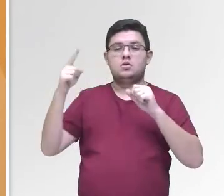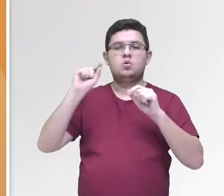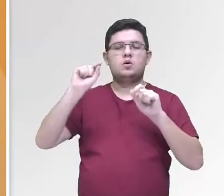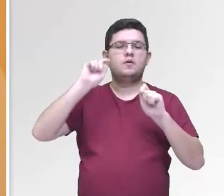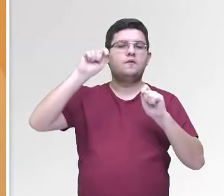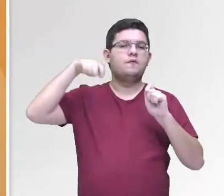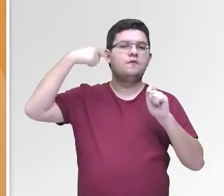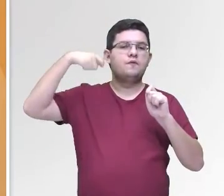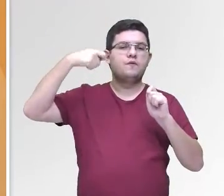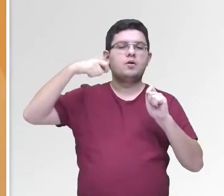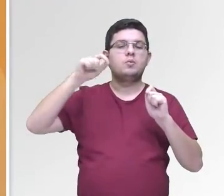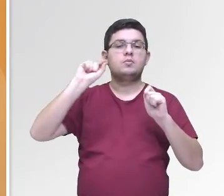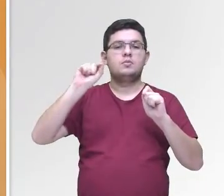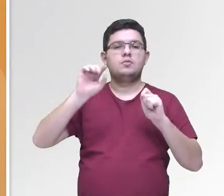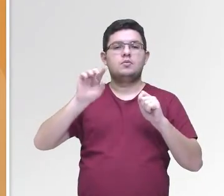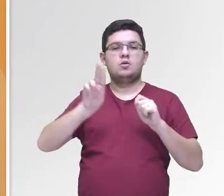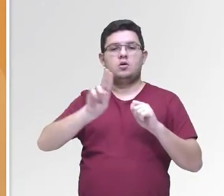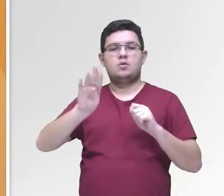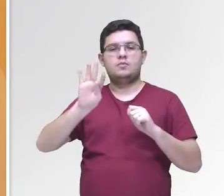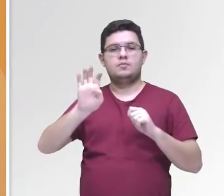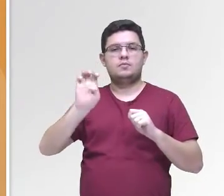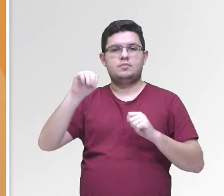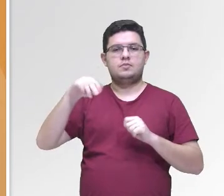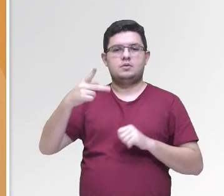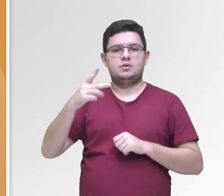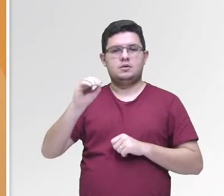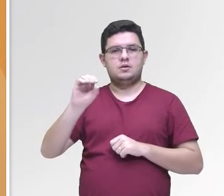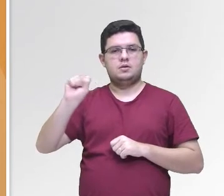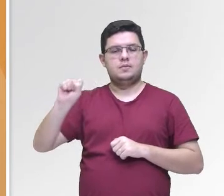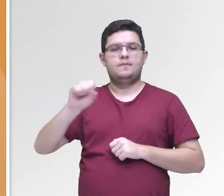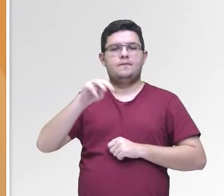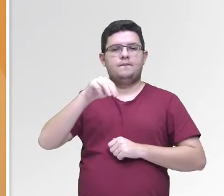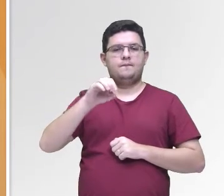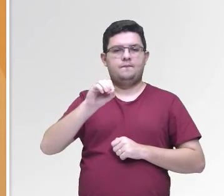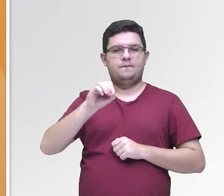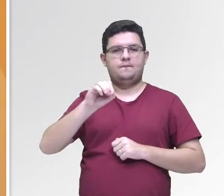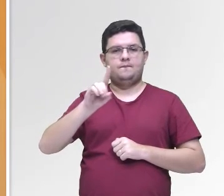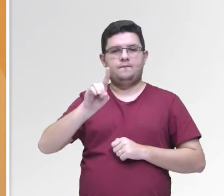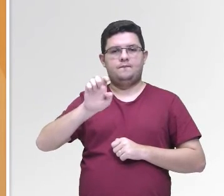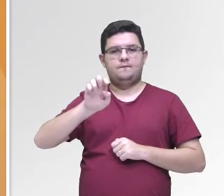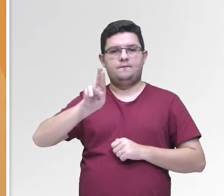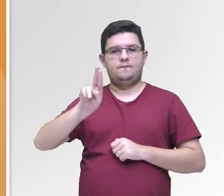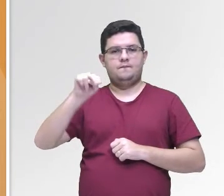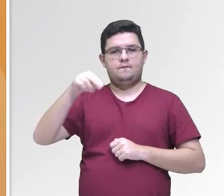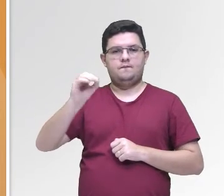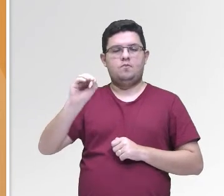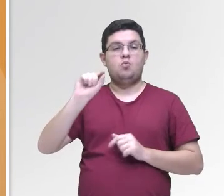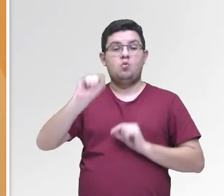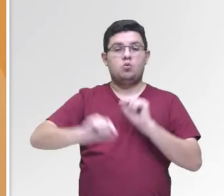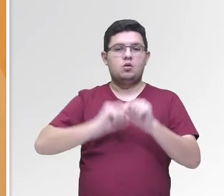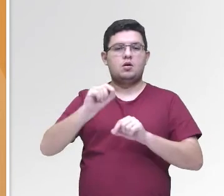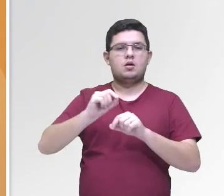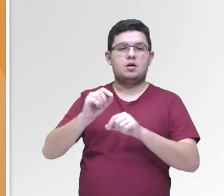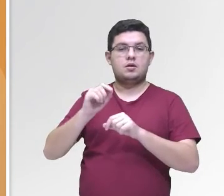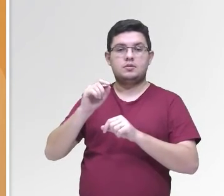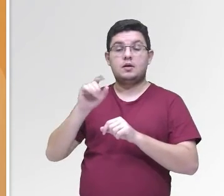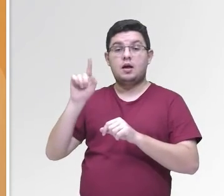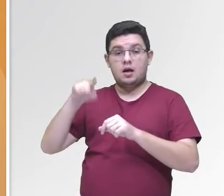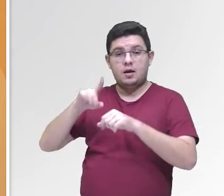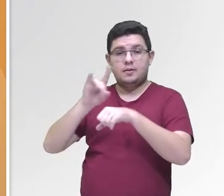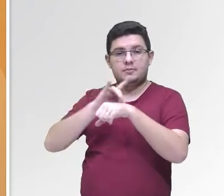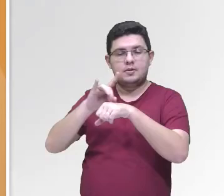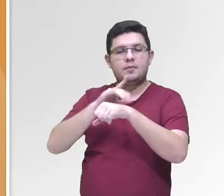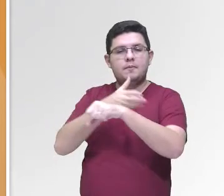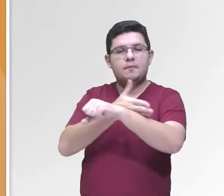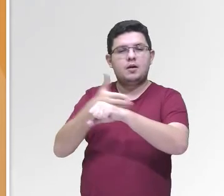Charlie Chaplin, né? Cinema mudo, em preto e branco. Então, observem aí que ele não pode parar, né?